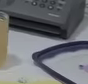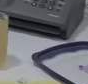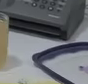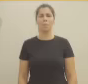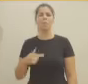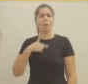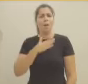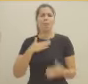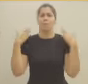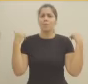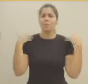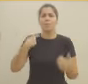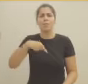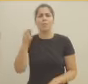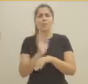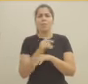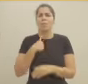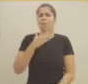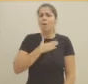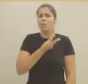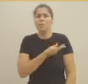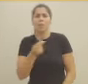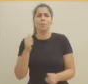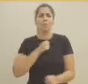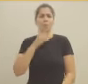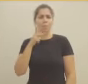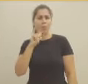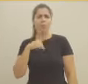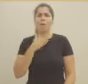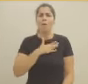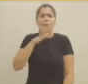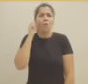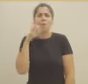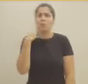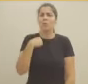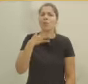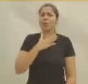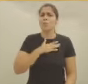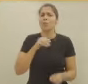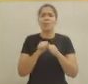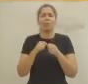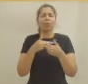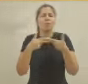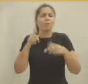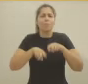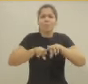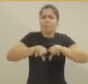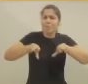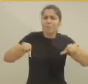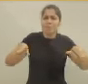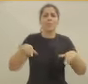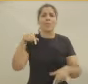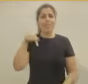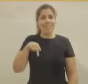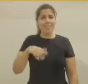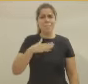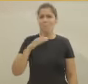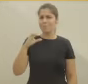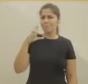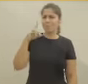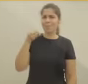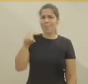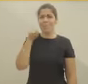telefone. Eu gosto de passear e ir ao cinema, eu gosto de sair com meu pai, gosto de ouvir música, gosto de fazer um monte de coisa. Esses aqui são meus CDs, esses, esses,